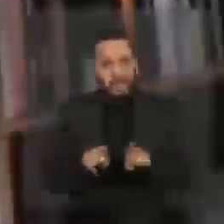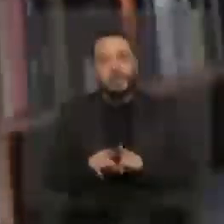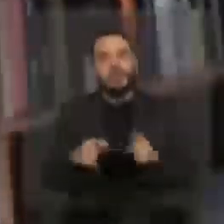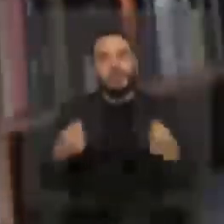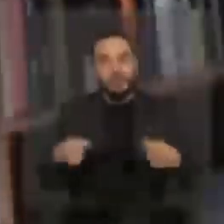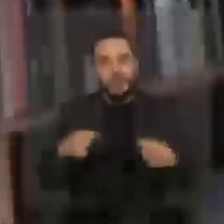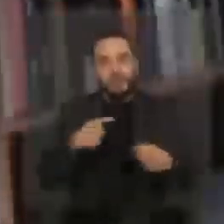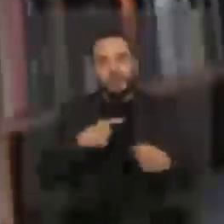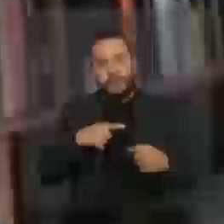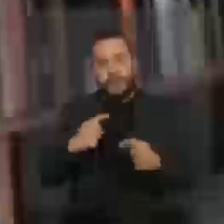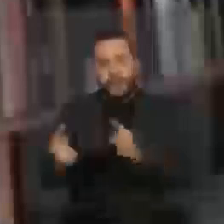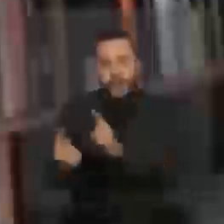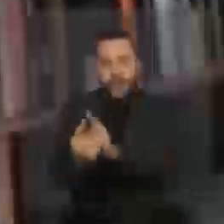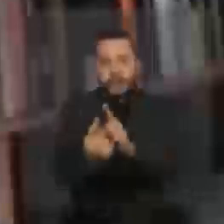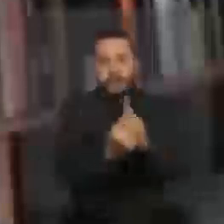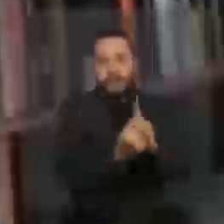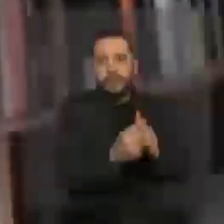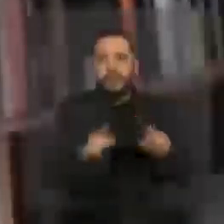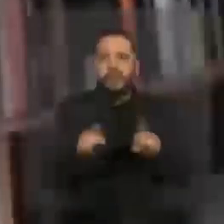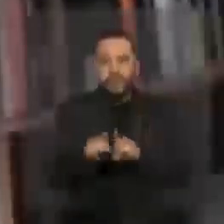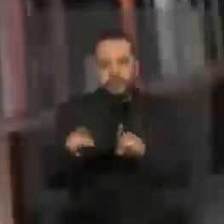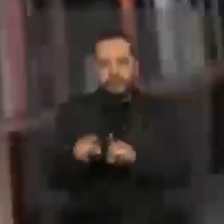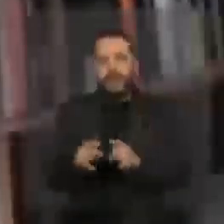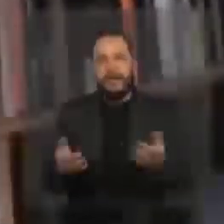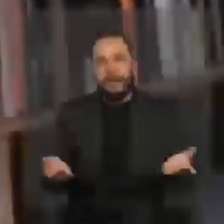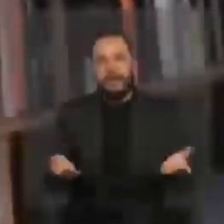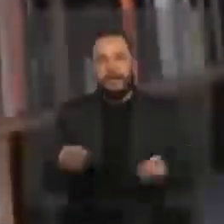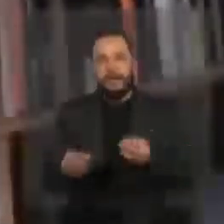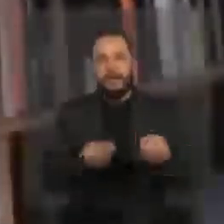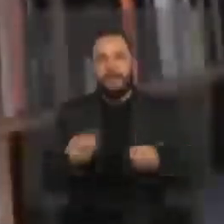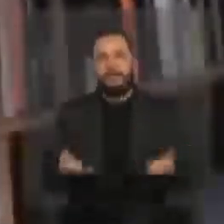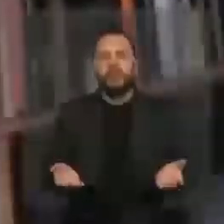ser abrangidas por essa